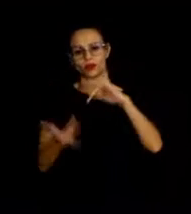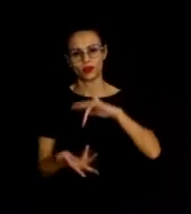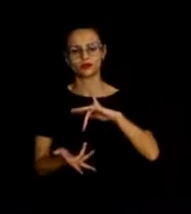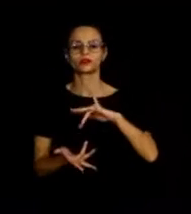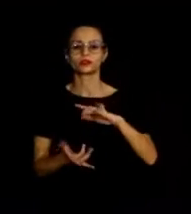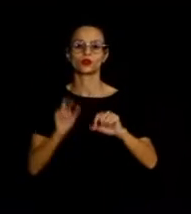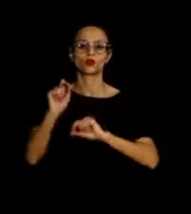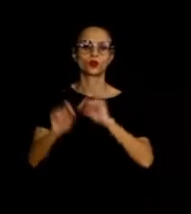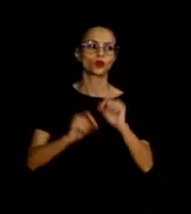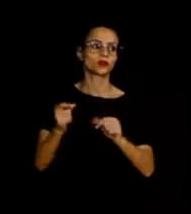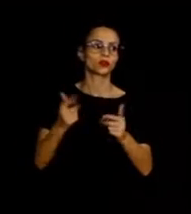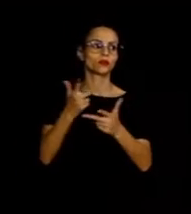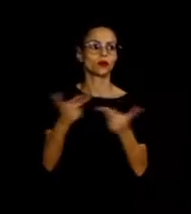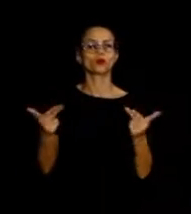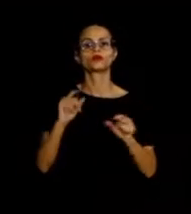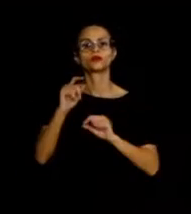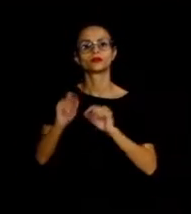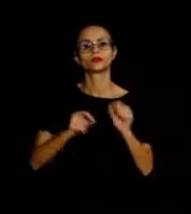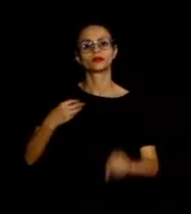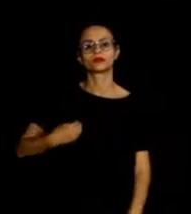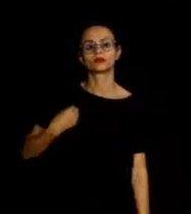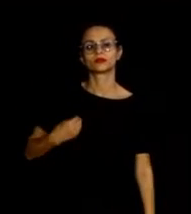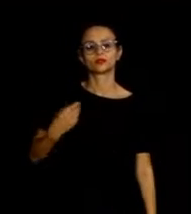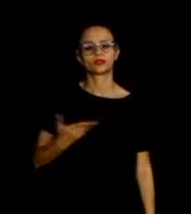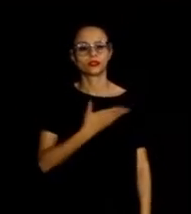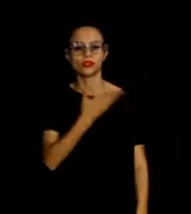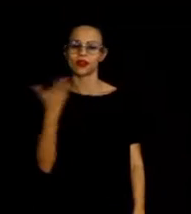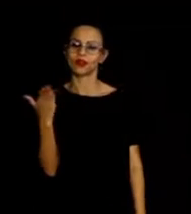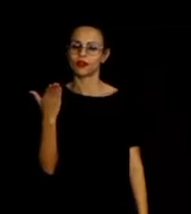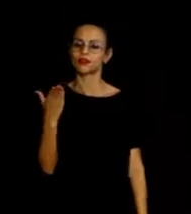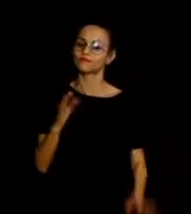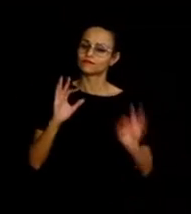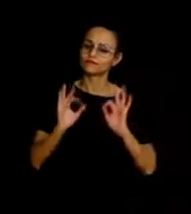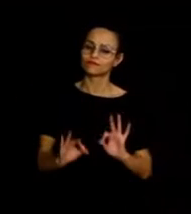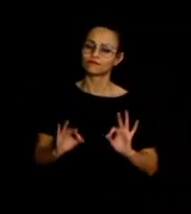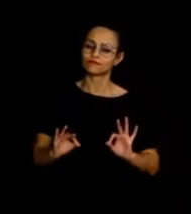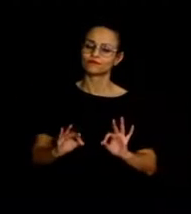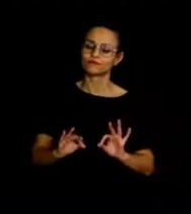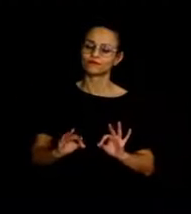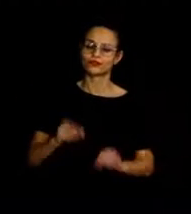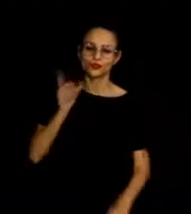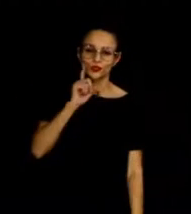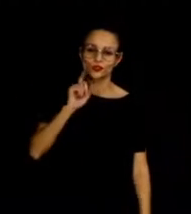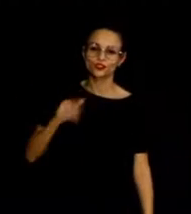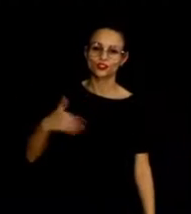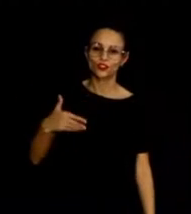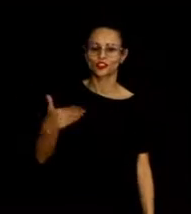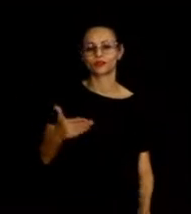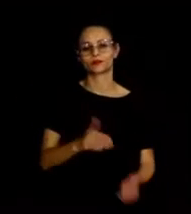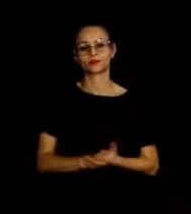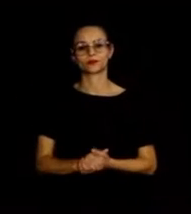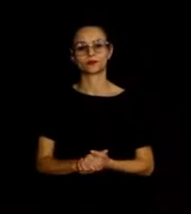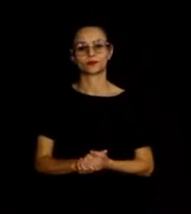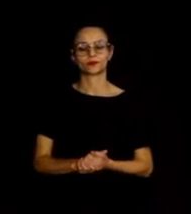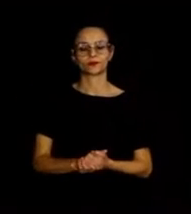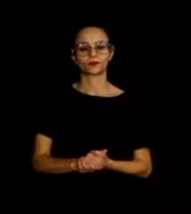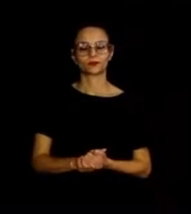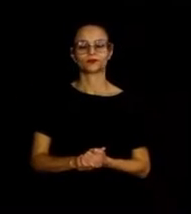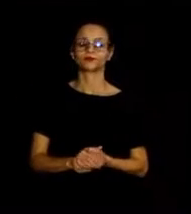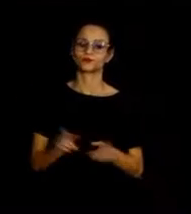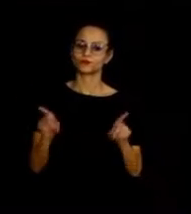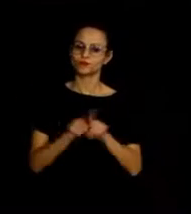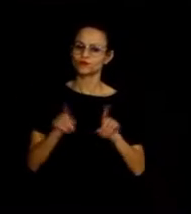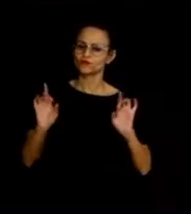algo que tá aí sem dúvida alguma no nosso dia a dia não